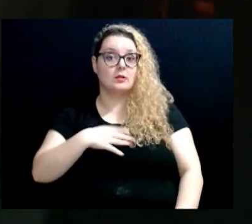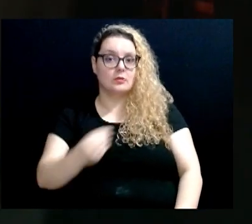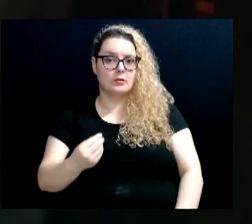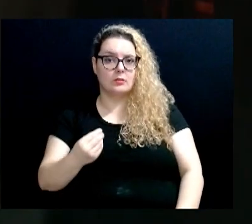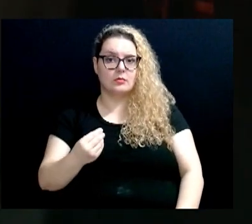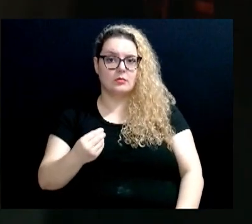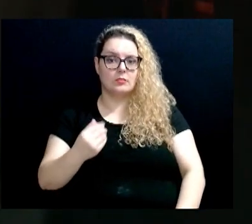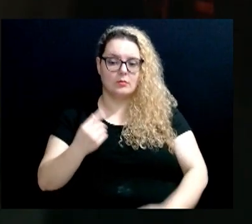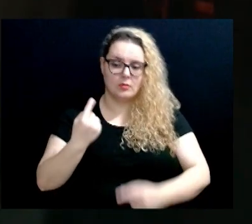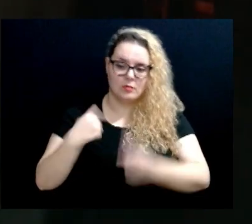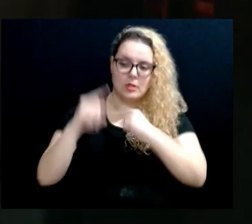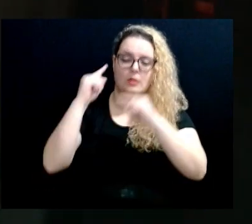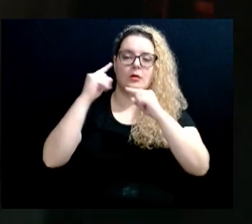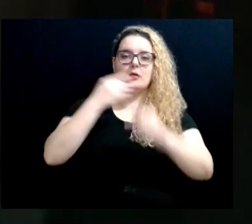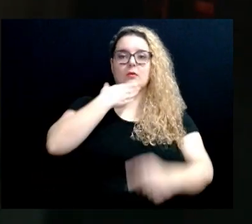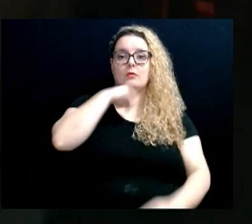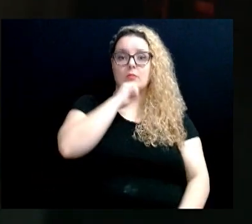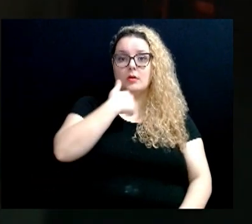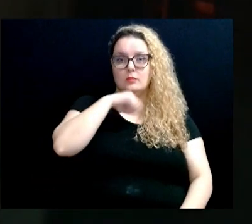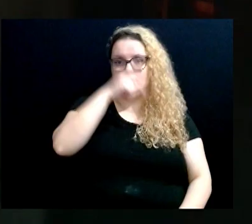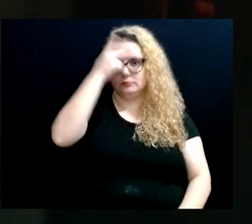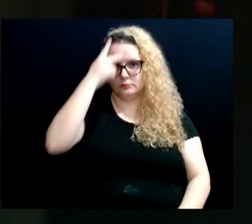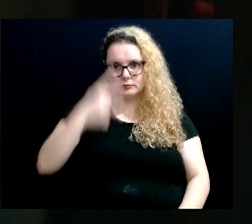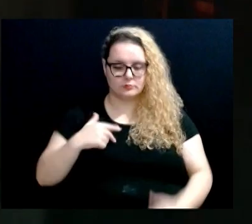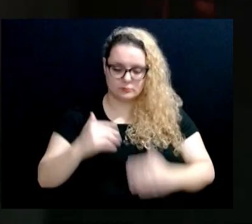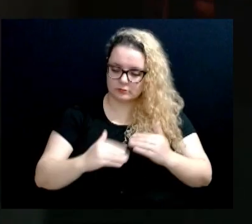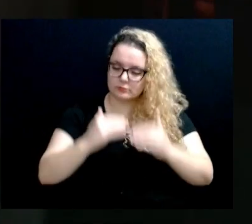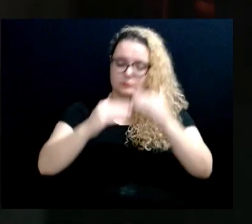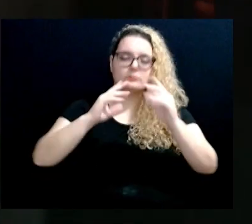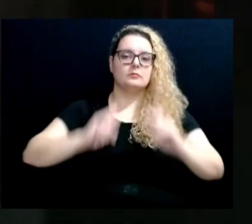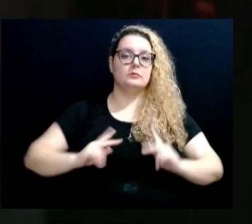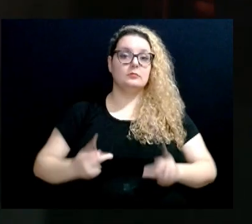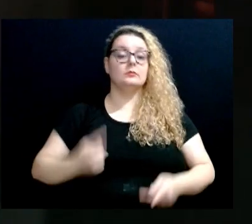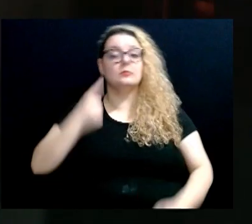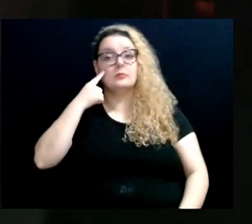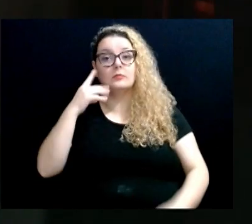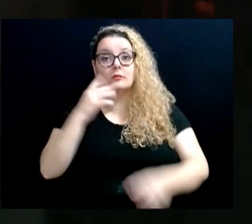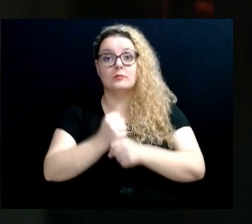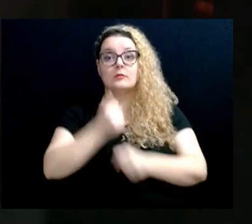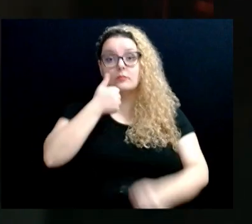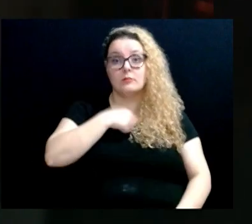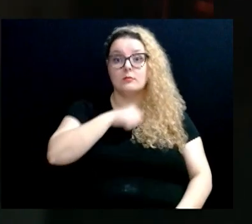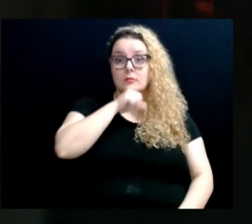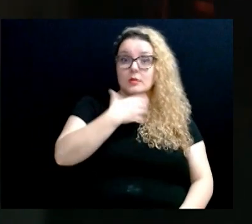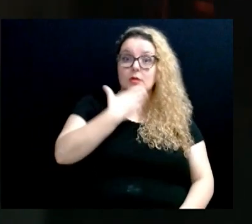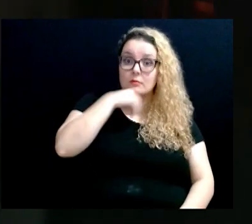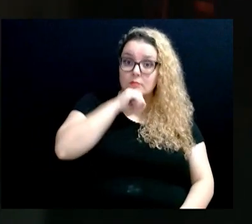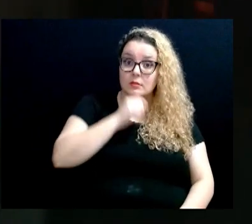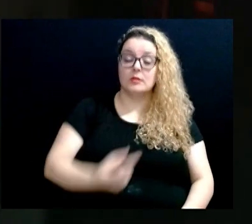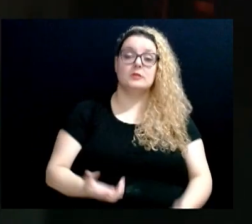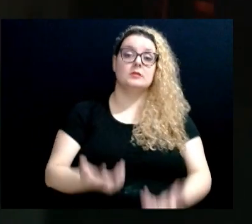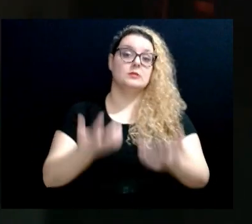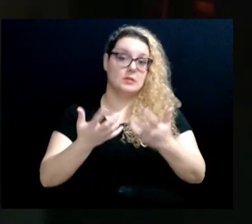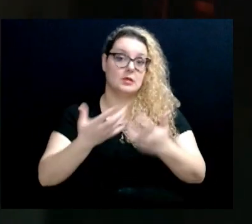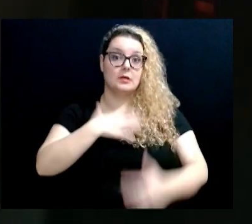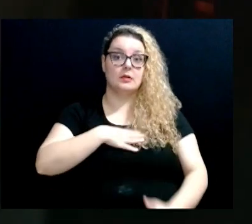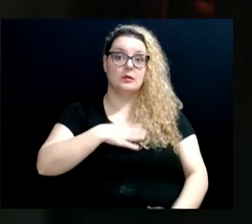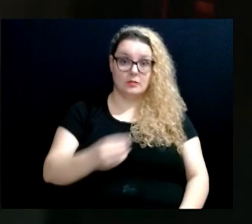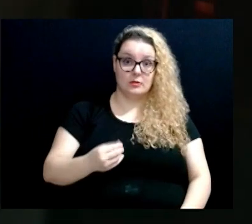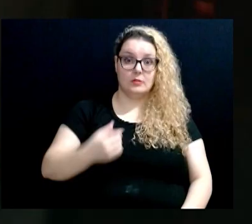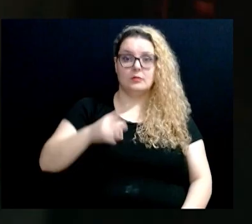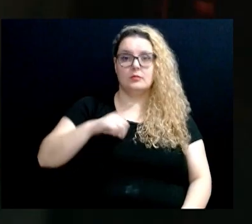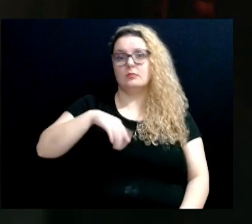pais faz parte da própria evolução humana. Em geral, mães e pais desejam que os filhos tenham mais oportunidades,